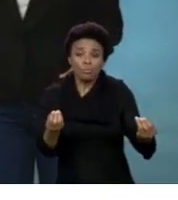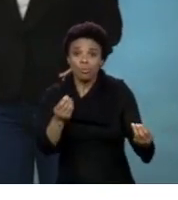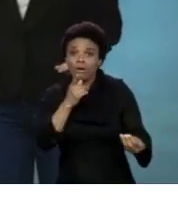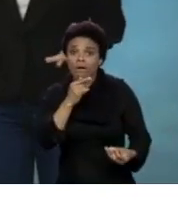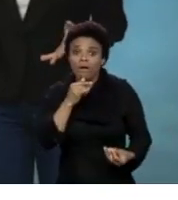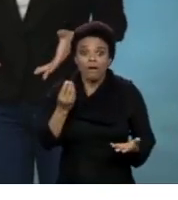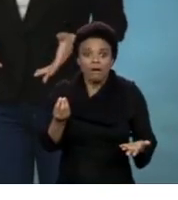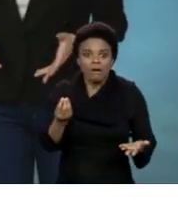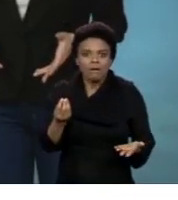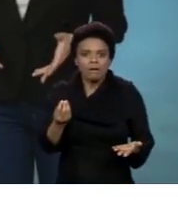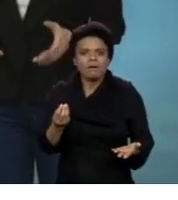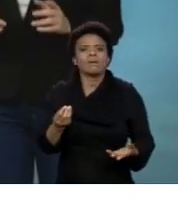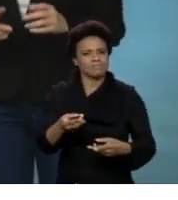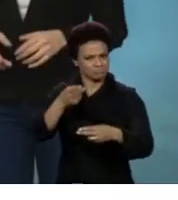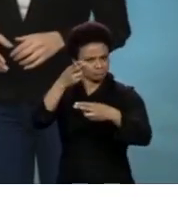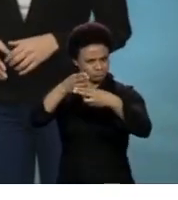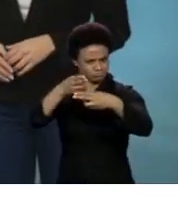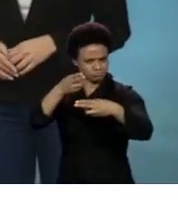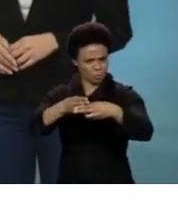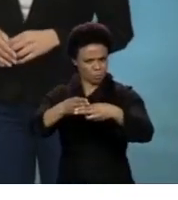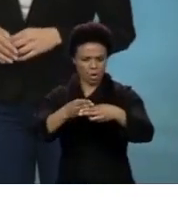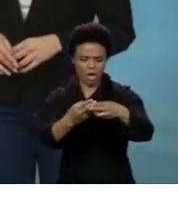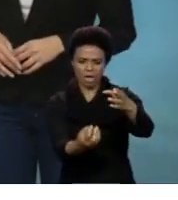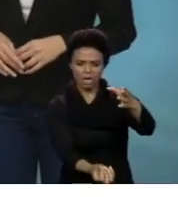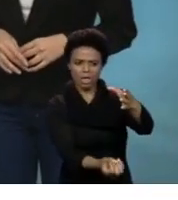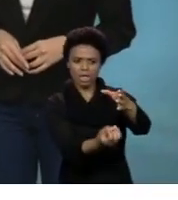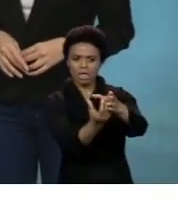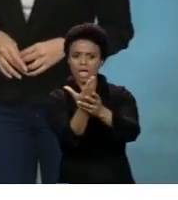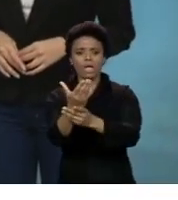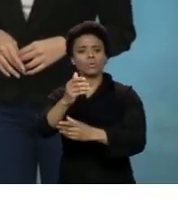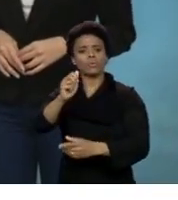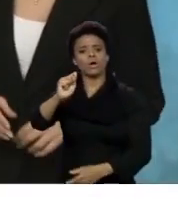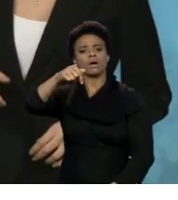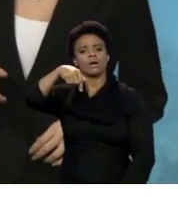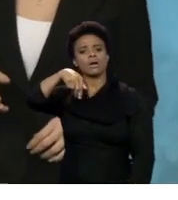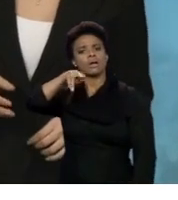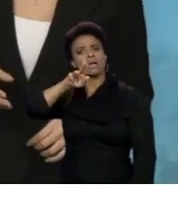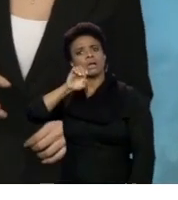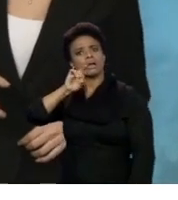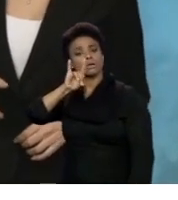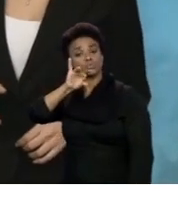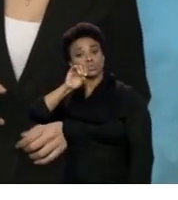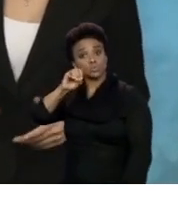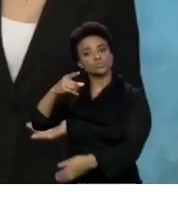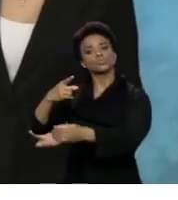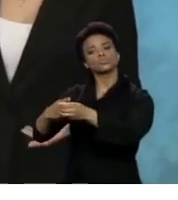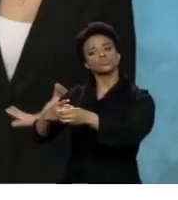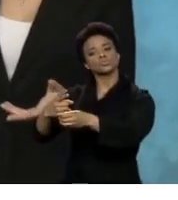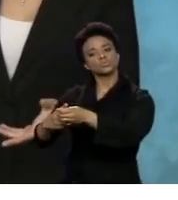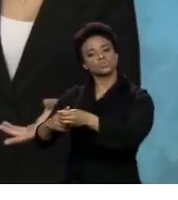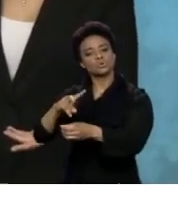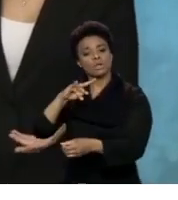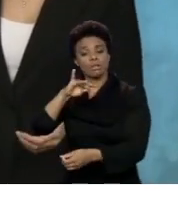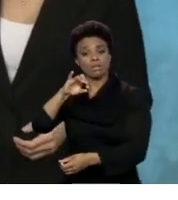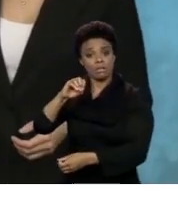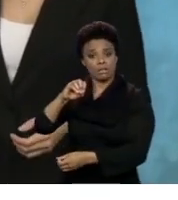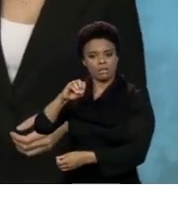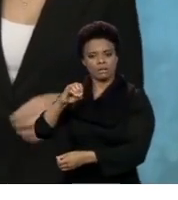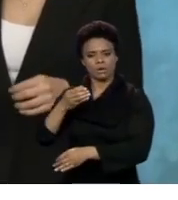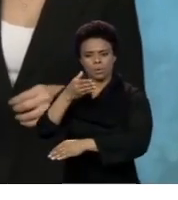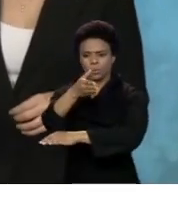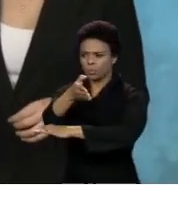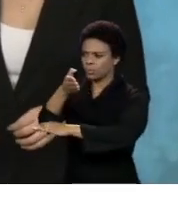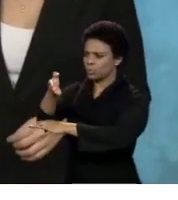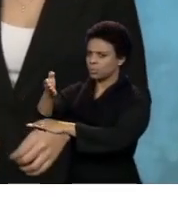foram criados aquedutos que forneciam água a cidades e vilas. Esses aquedutos abasteciam tanto fontes